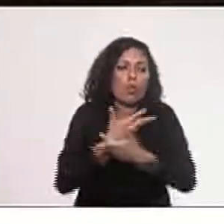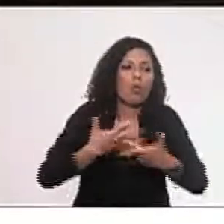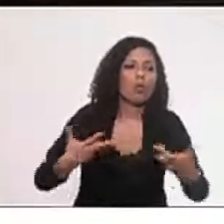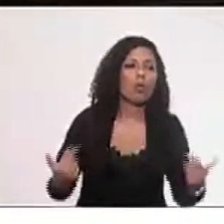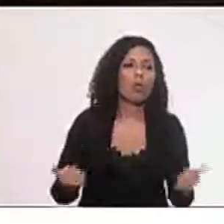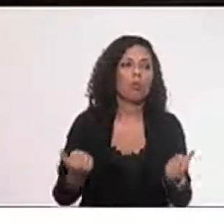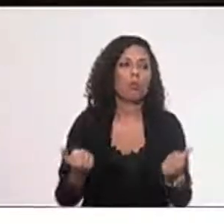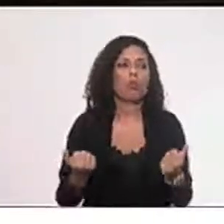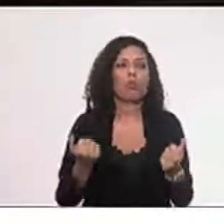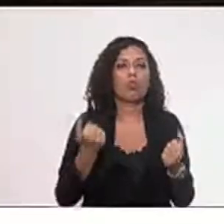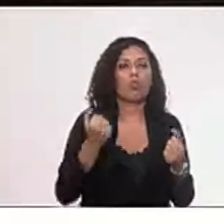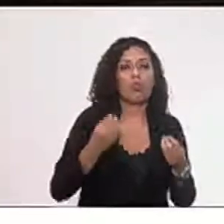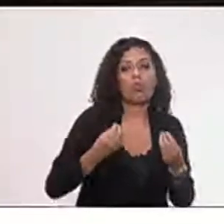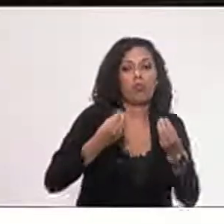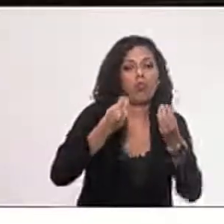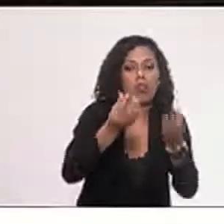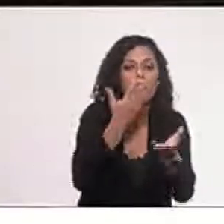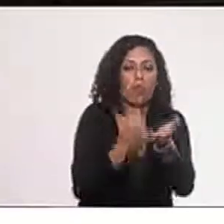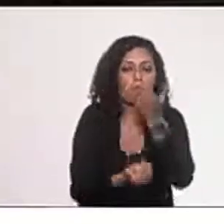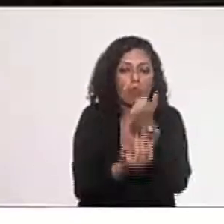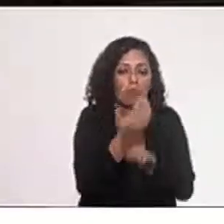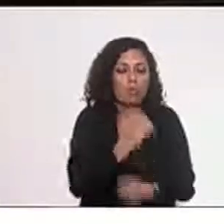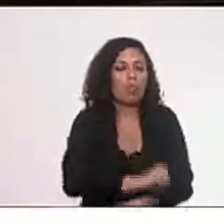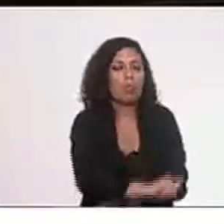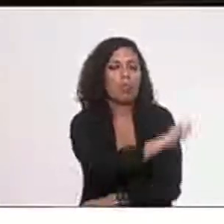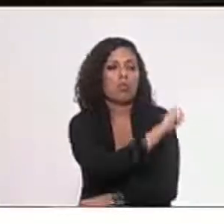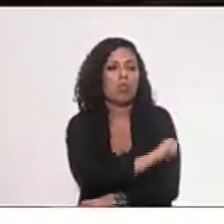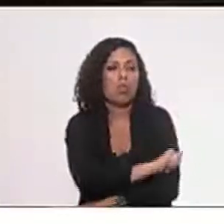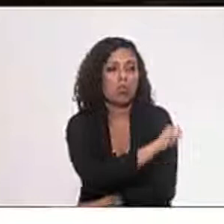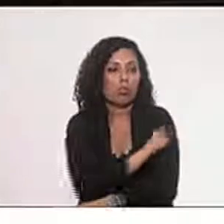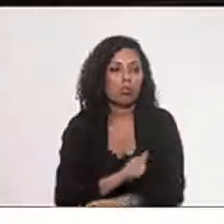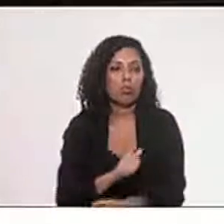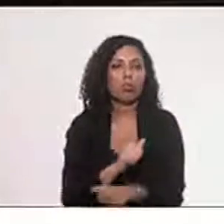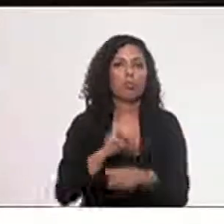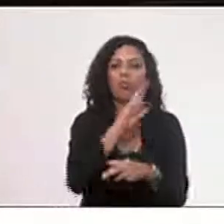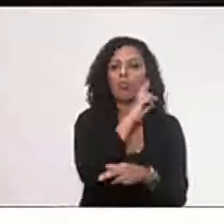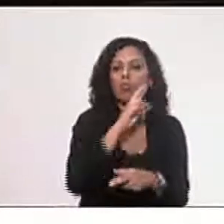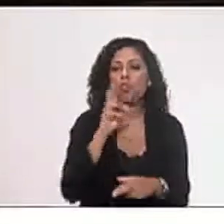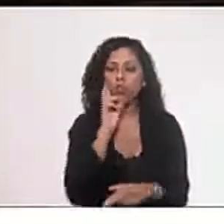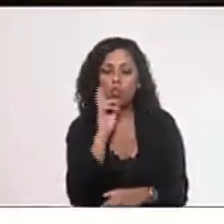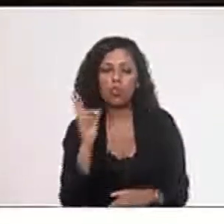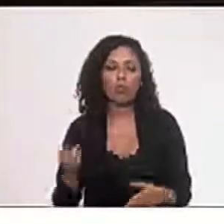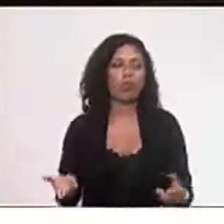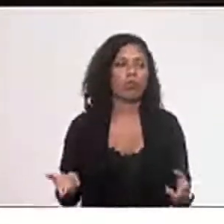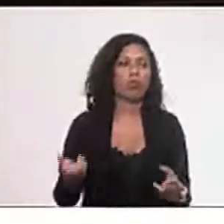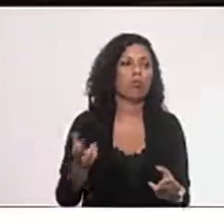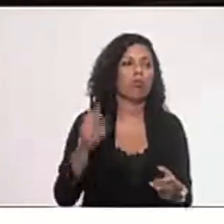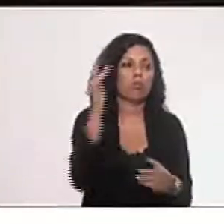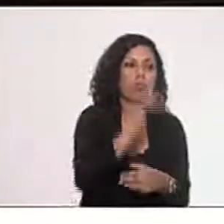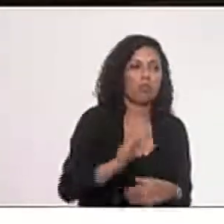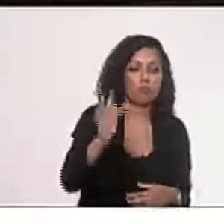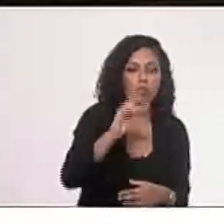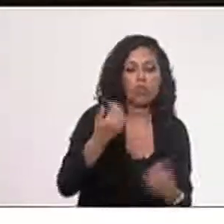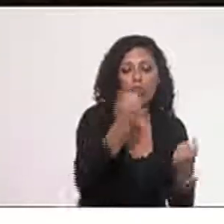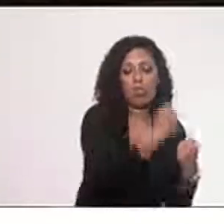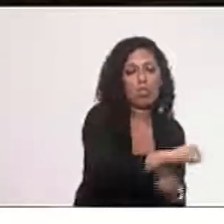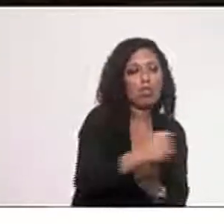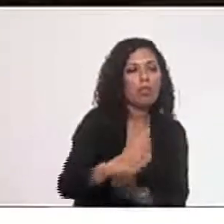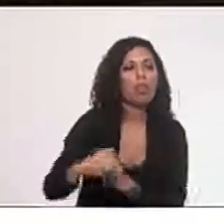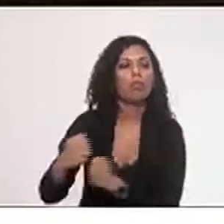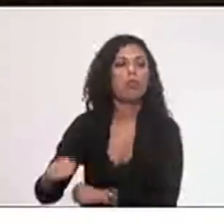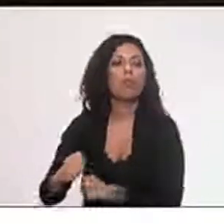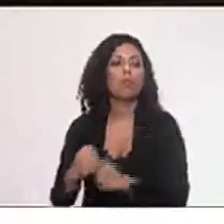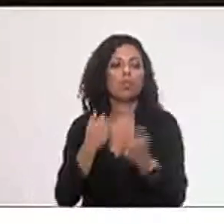garantir a alimentação dos estudantes nos restaurantes universitários serviços de limpeza serviços